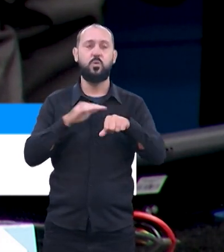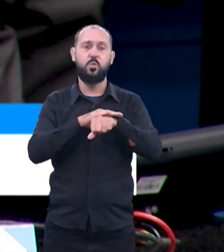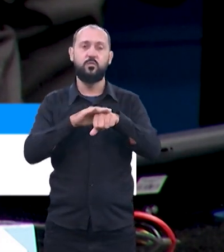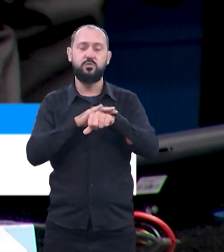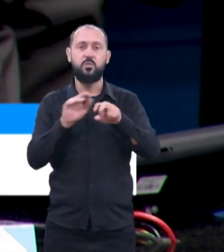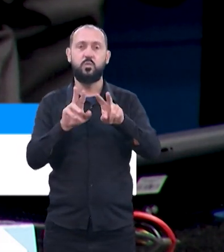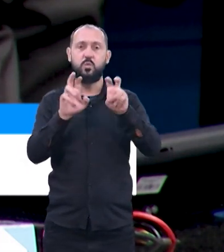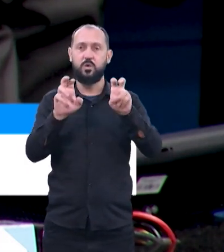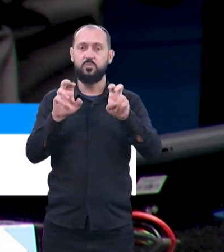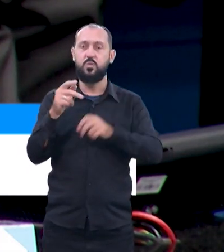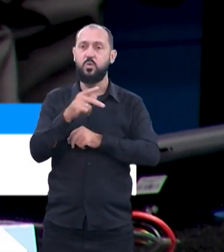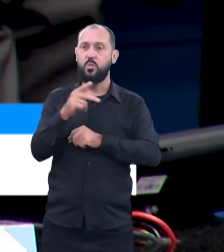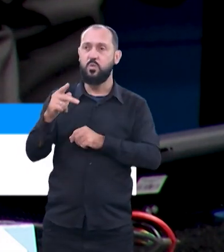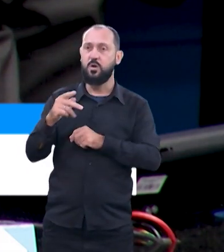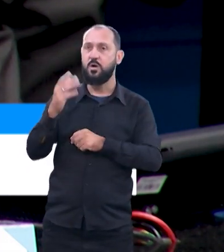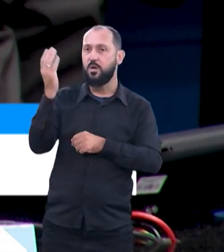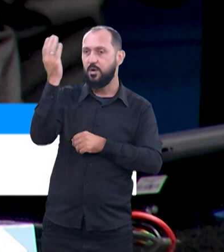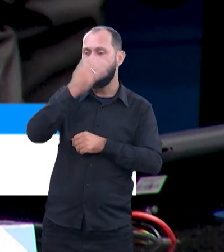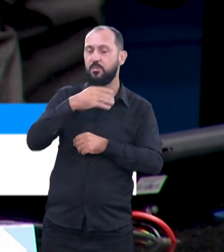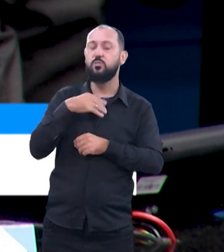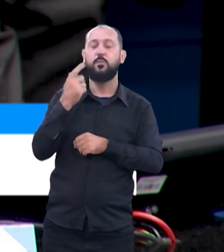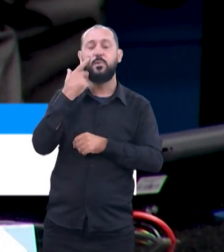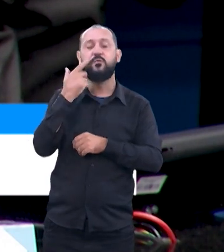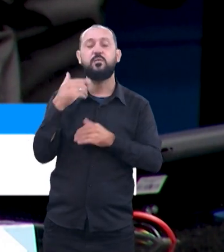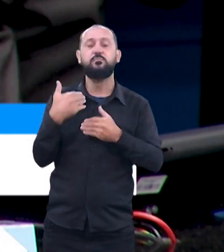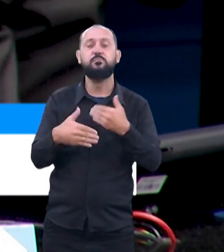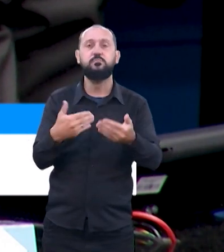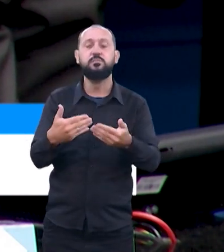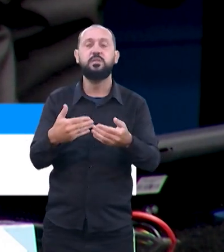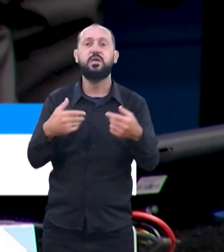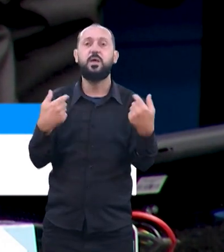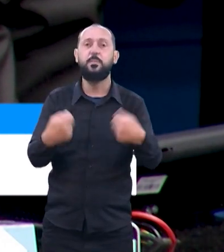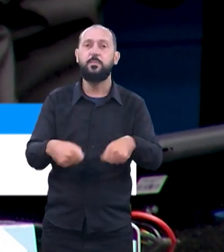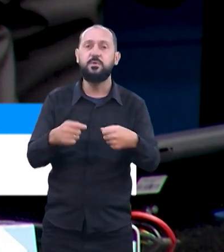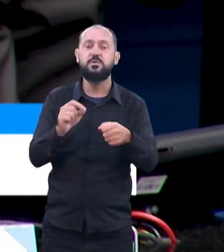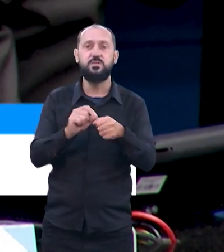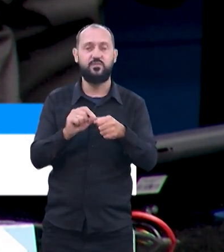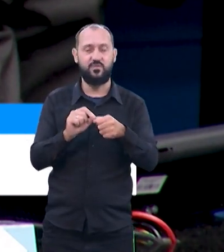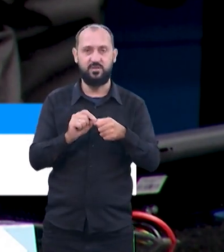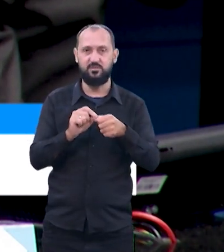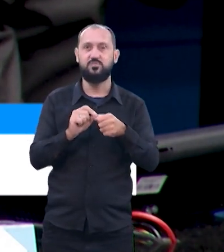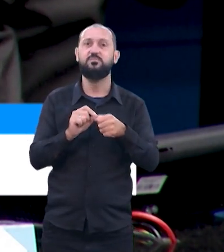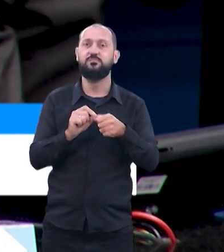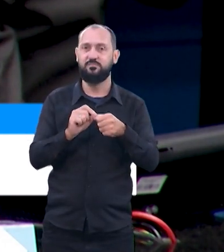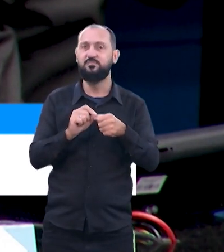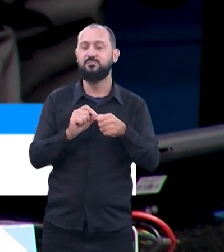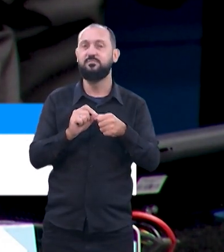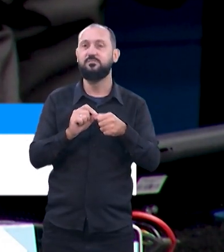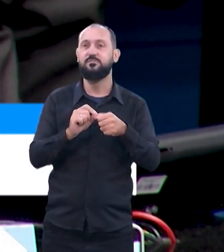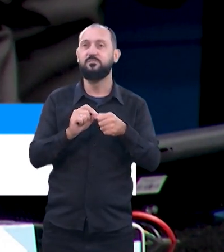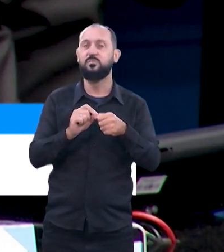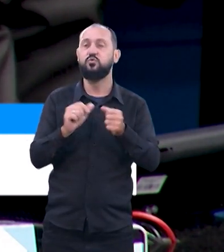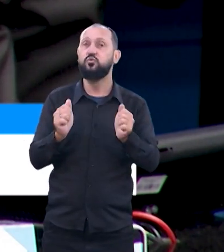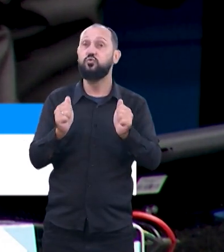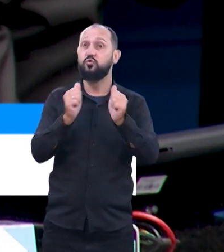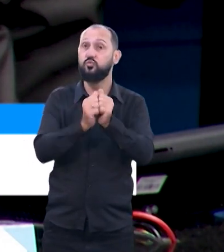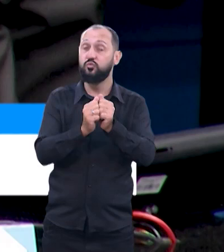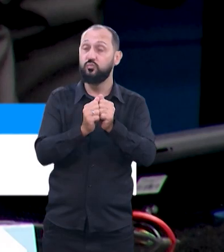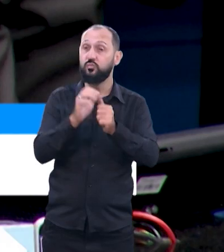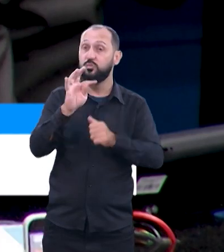nos disse, numa reunião com o presidente, prestando contas do encaminhamento, que deveria estar sendo